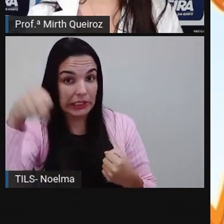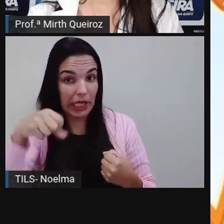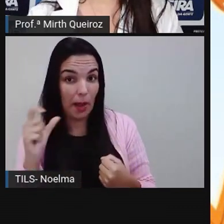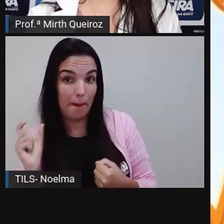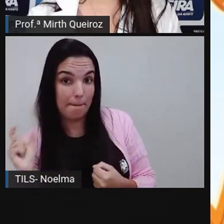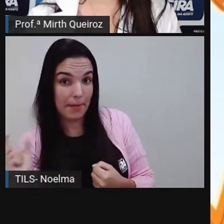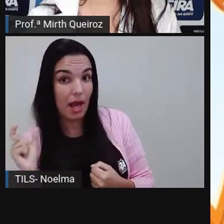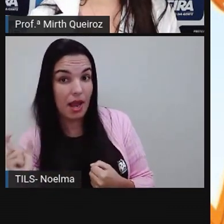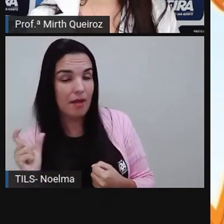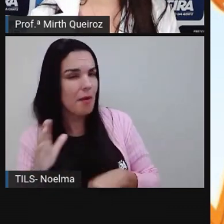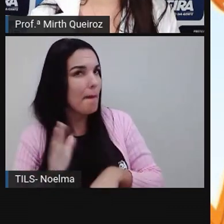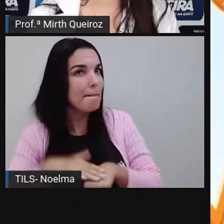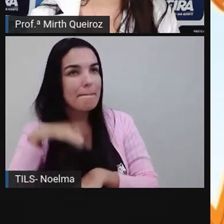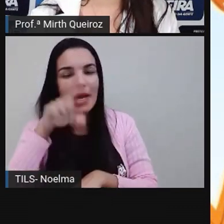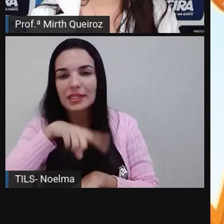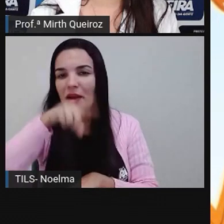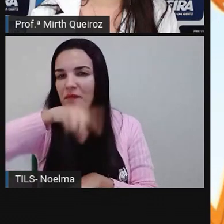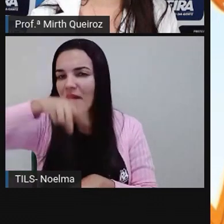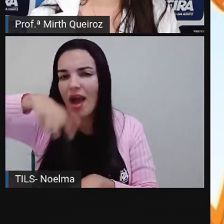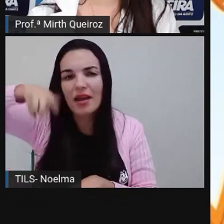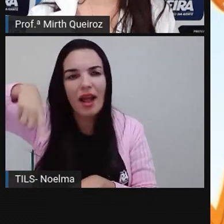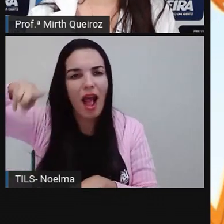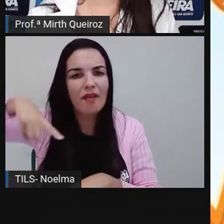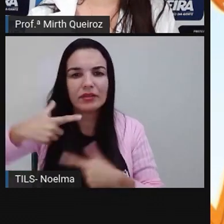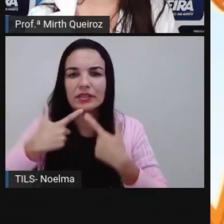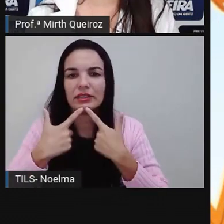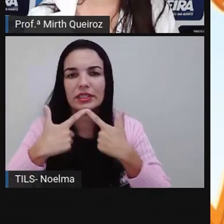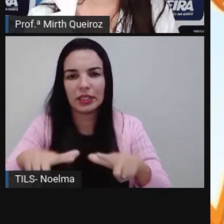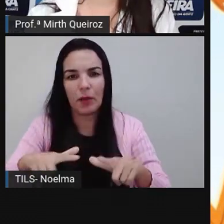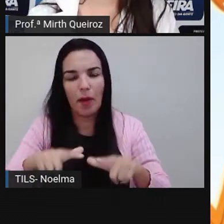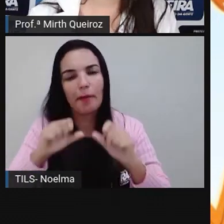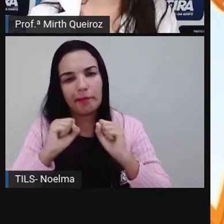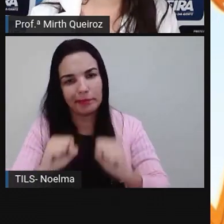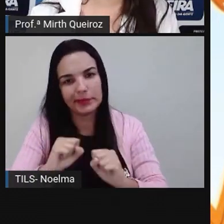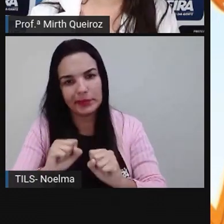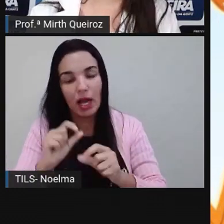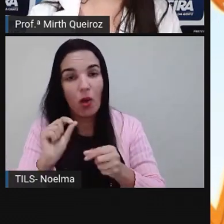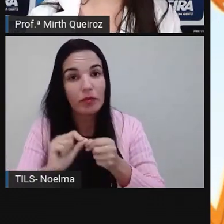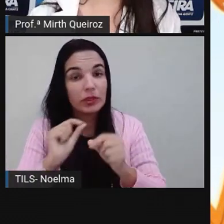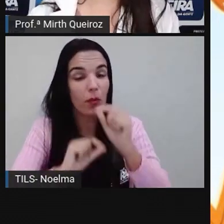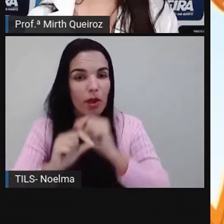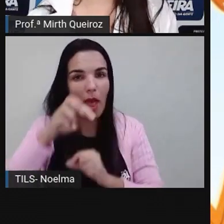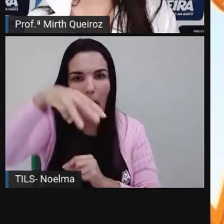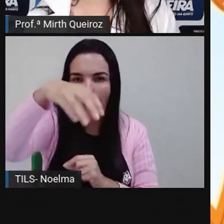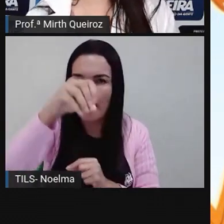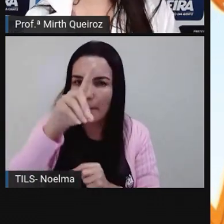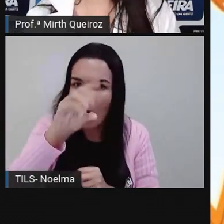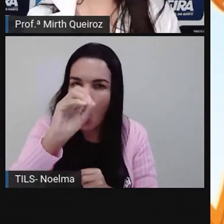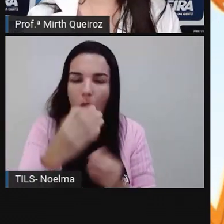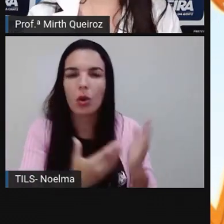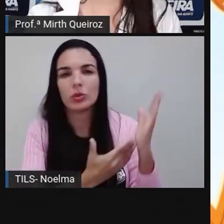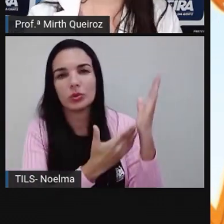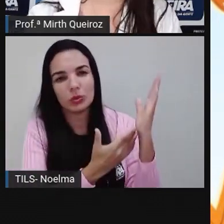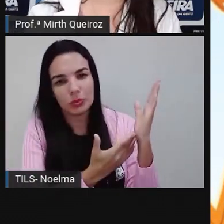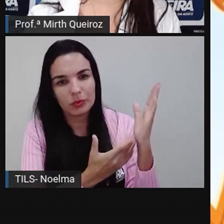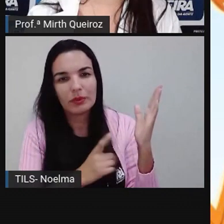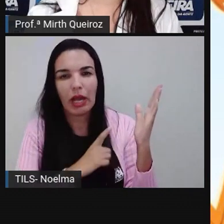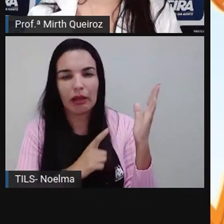são as palavras mais variáveis da língua portuguesa. E eles podem variar de acordo com o modo, que esse modo pode ser